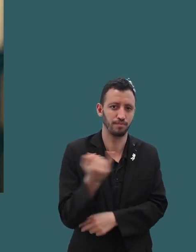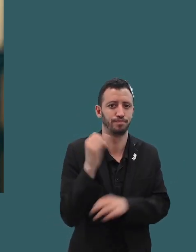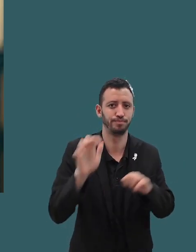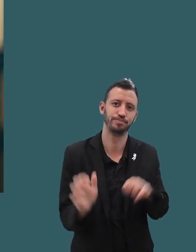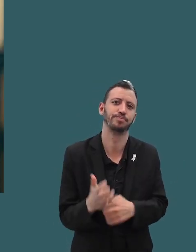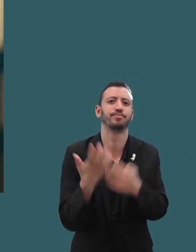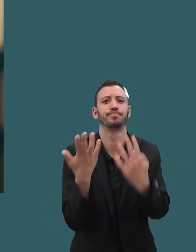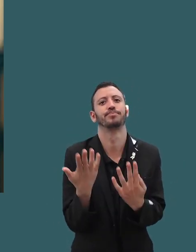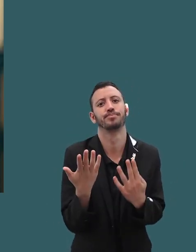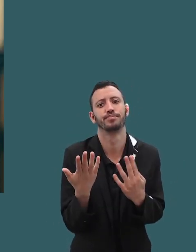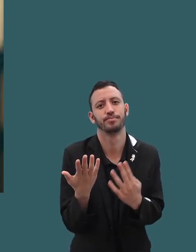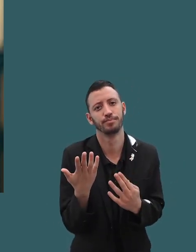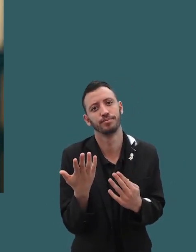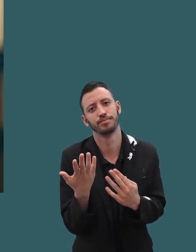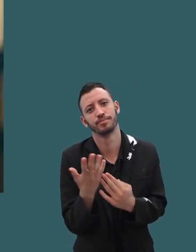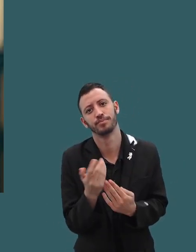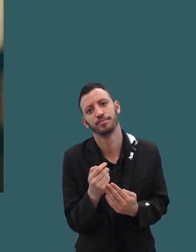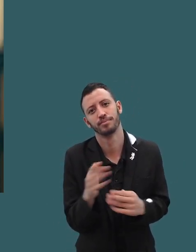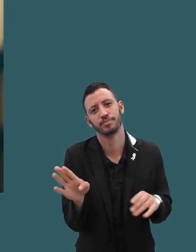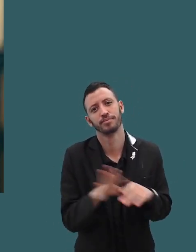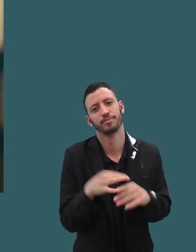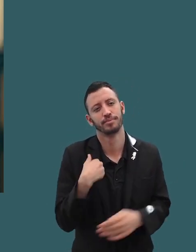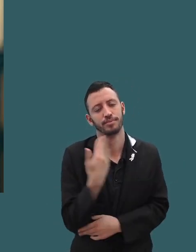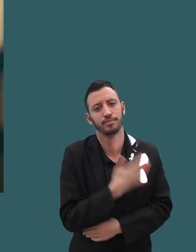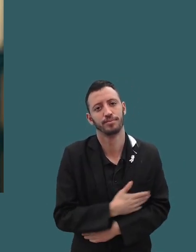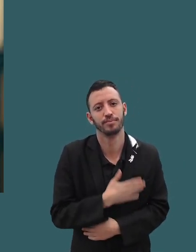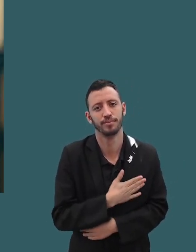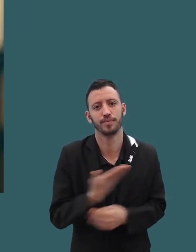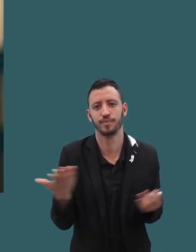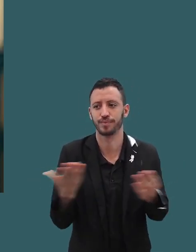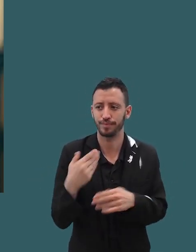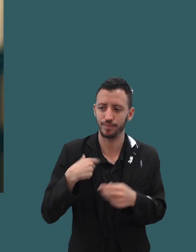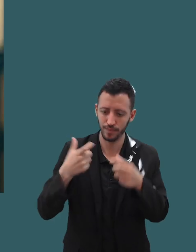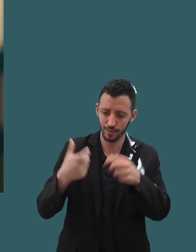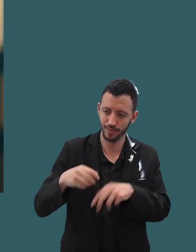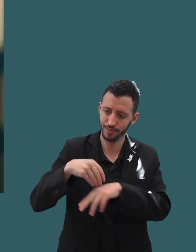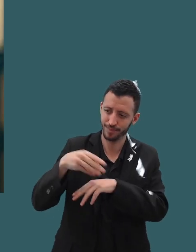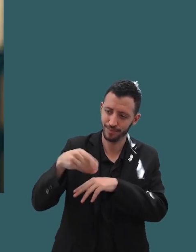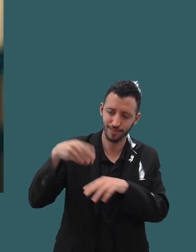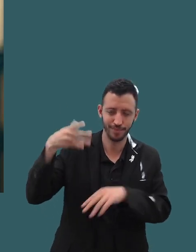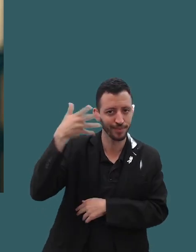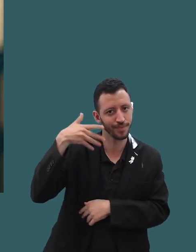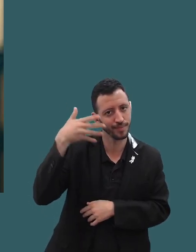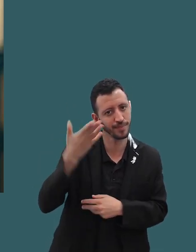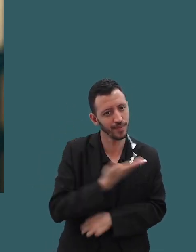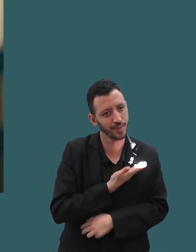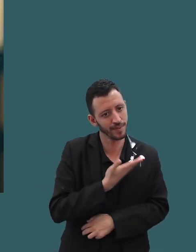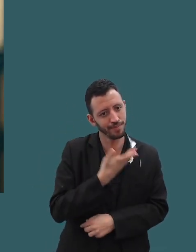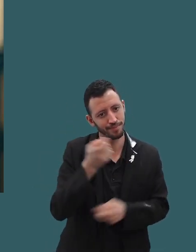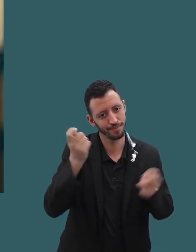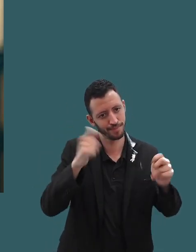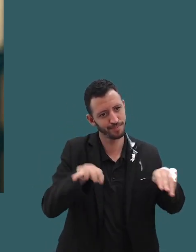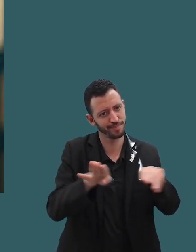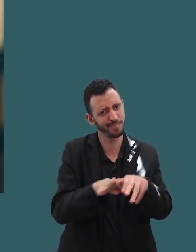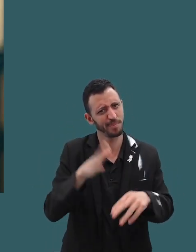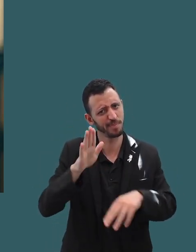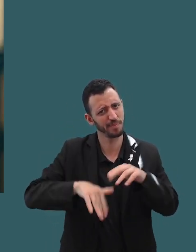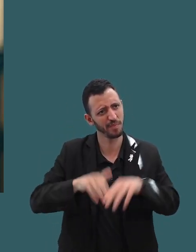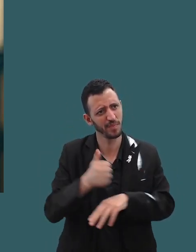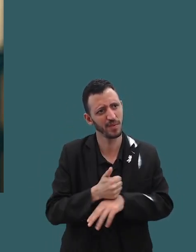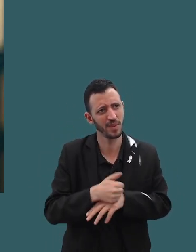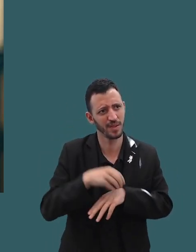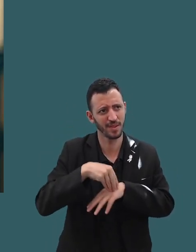importante evento e me manifestar a minha satisfação em dividir esse espaço com duas colegas competentes com